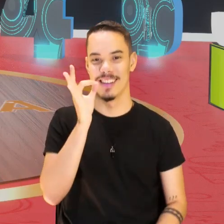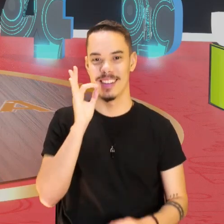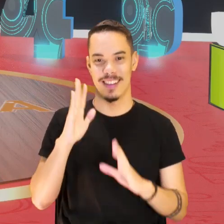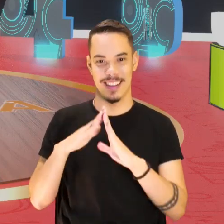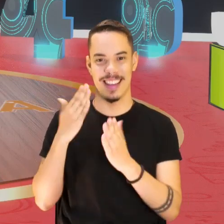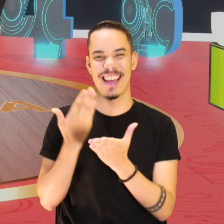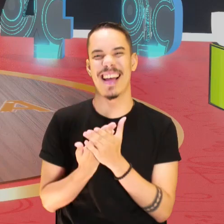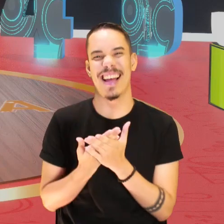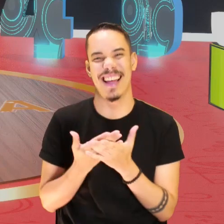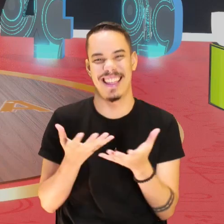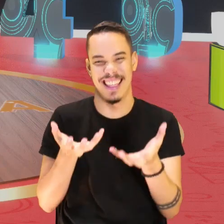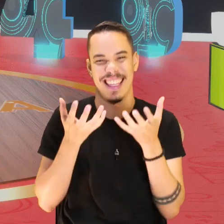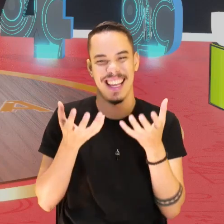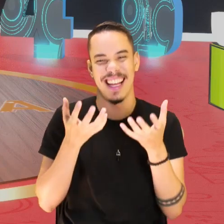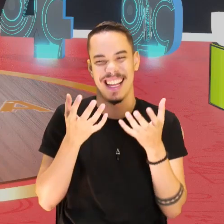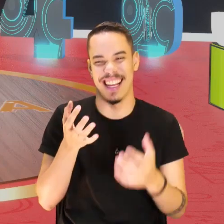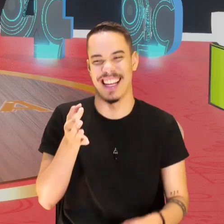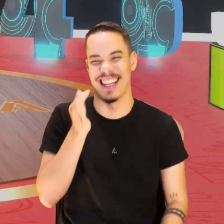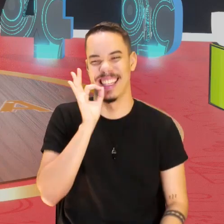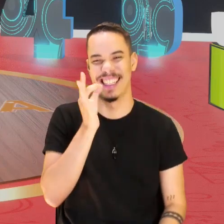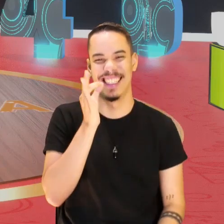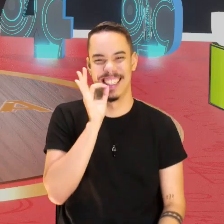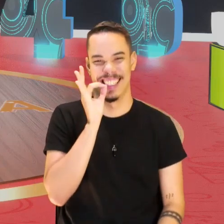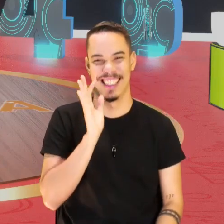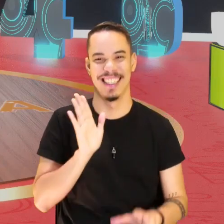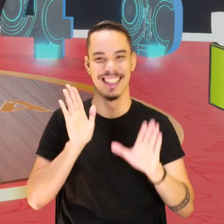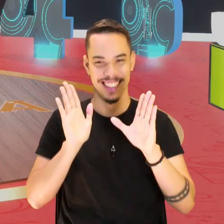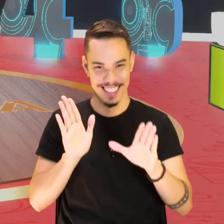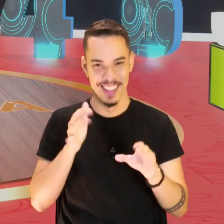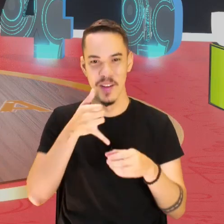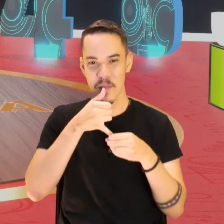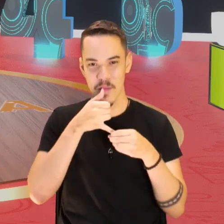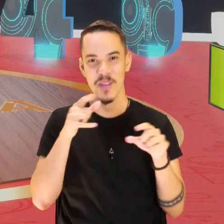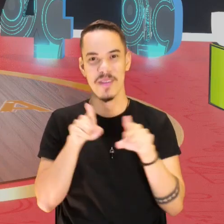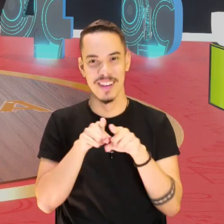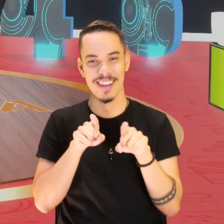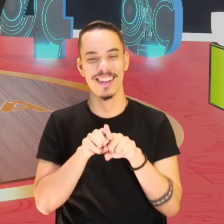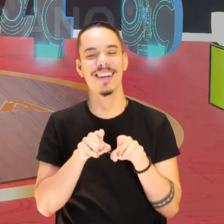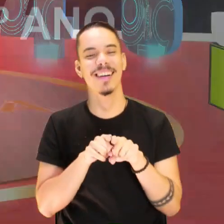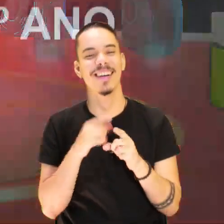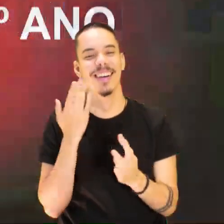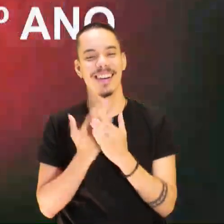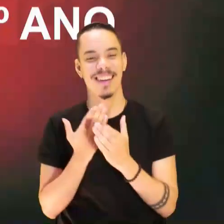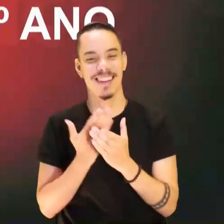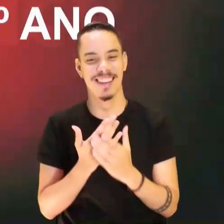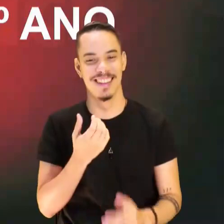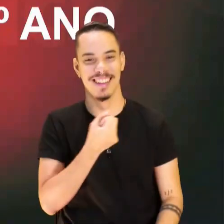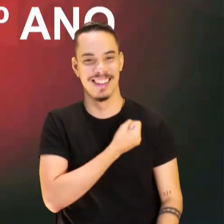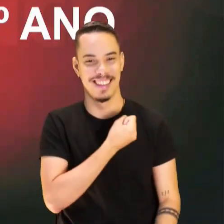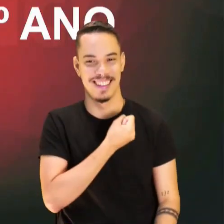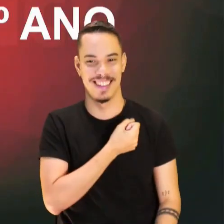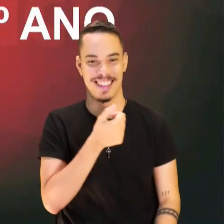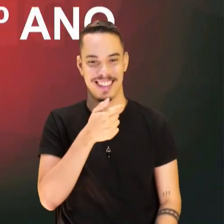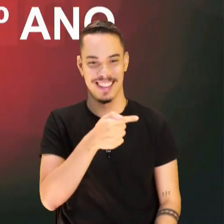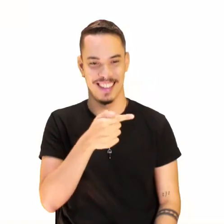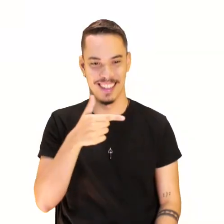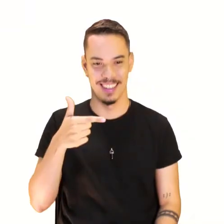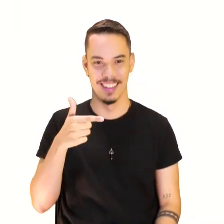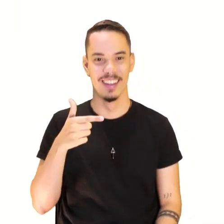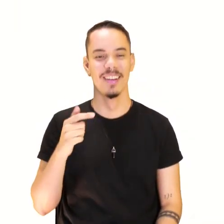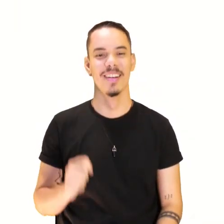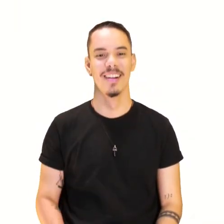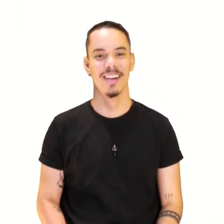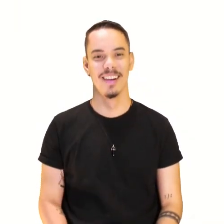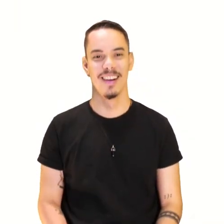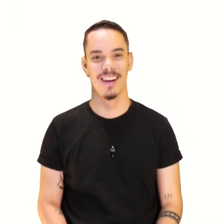quer café Ah mas tereré vai bem também vamos lá então aula de número 72 e lá vem história